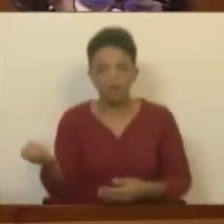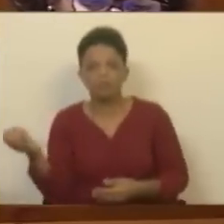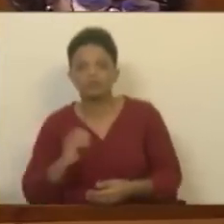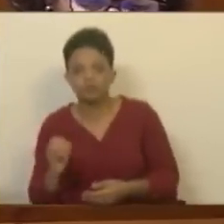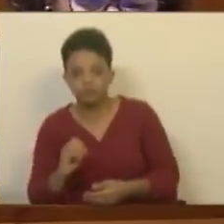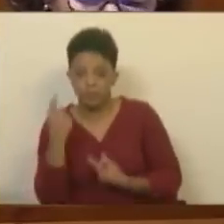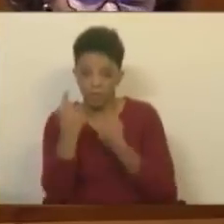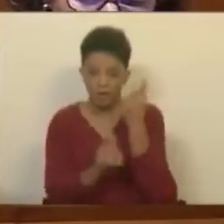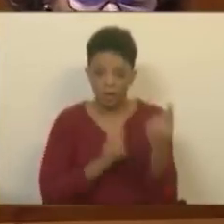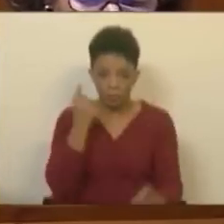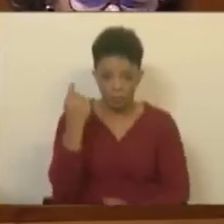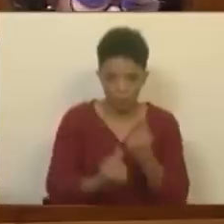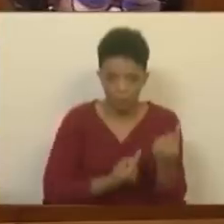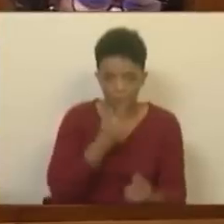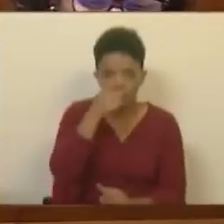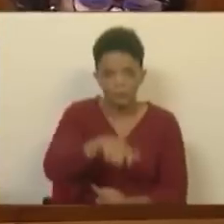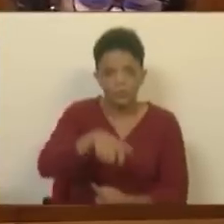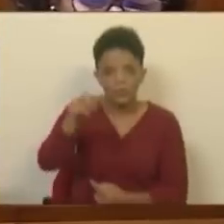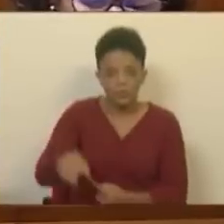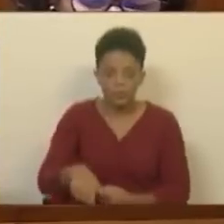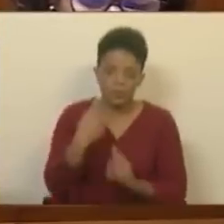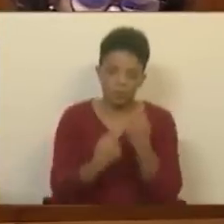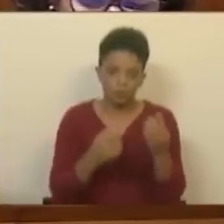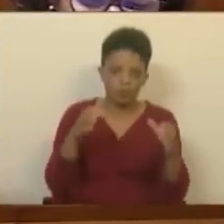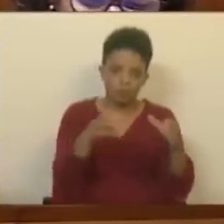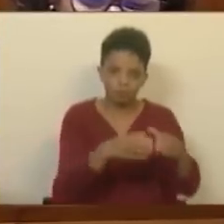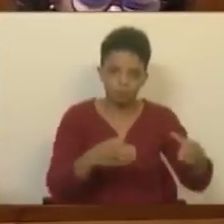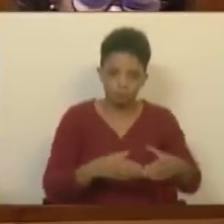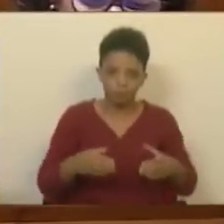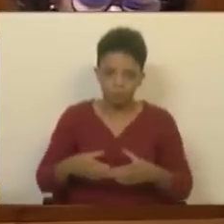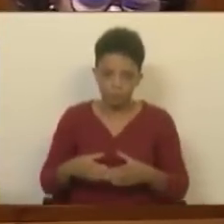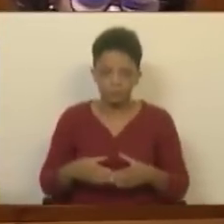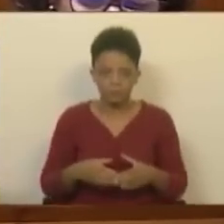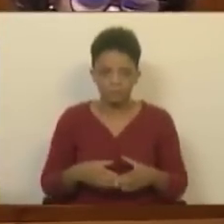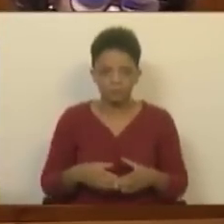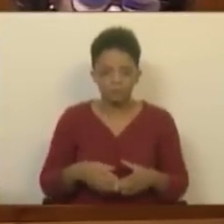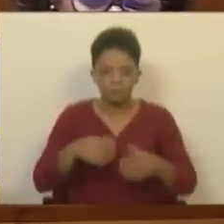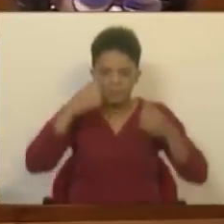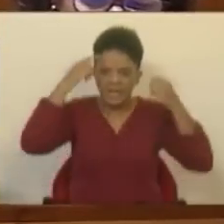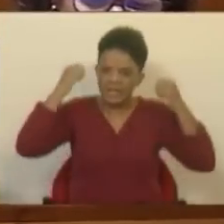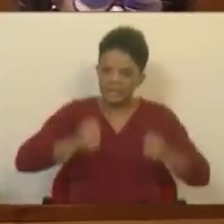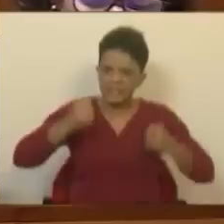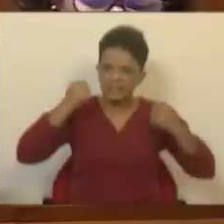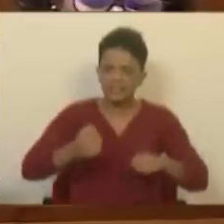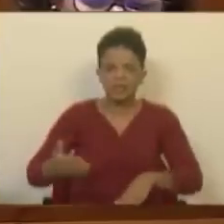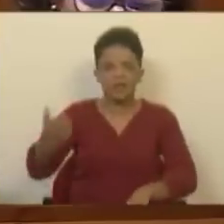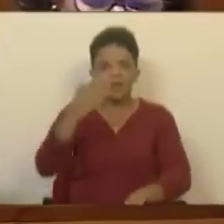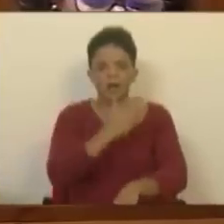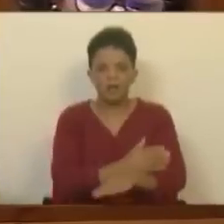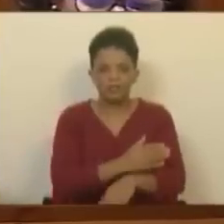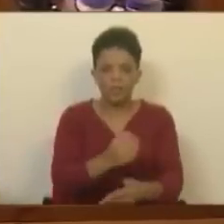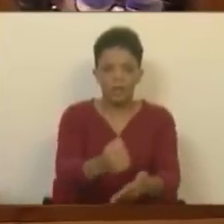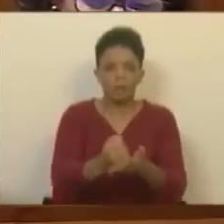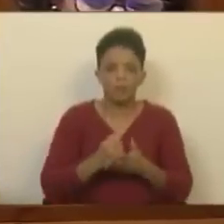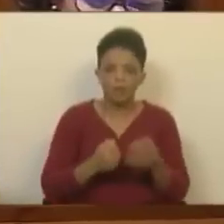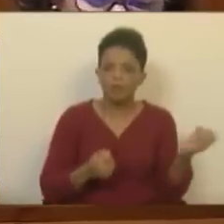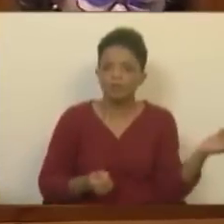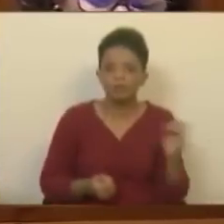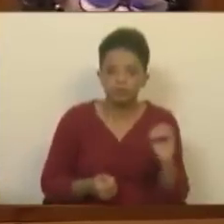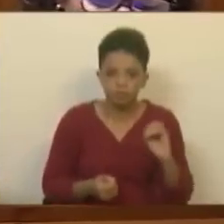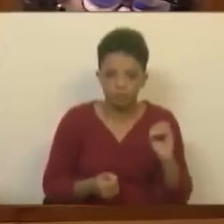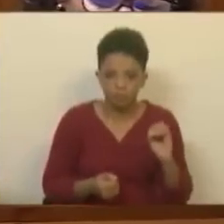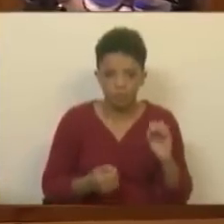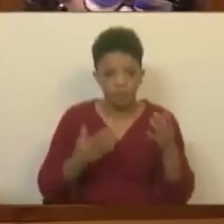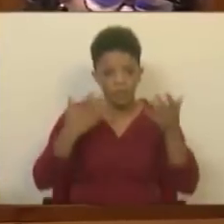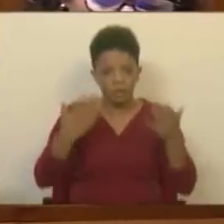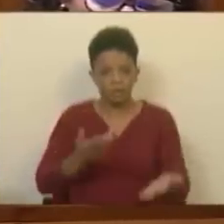algumas algumas das pessoas e alguns dos grupos que têm protestado já anteriormente não tinham tido apoio